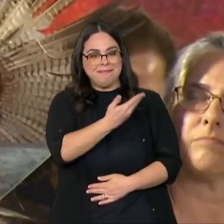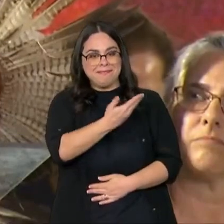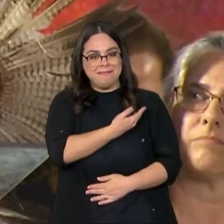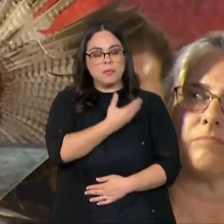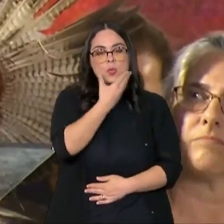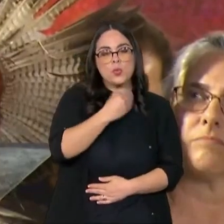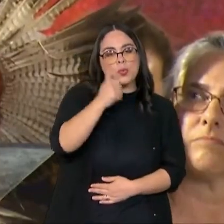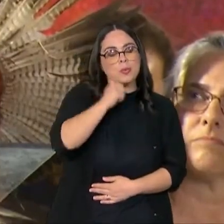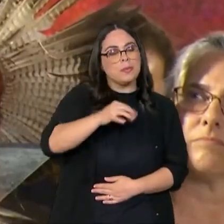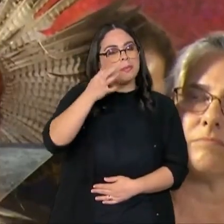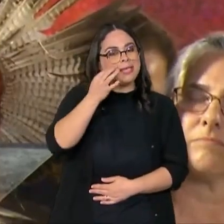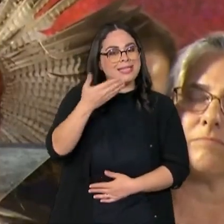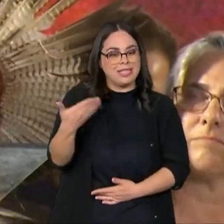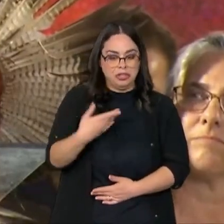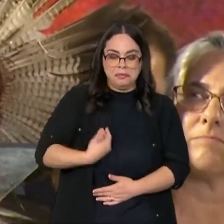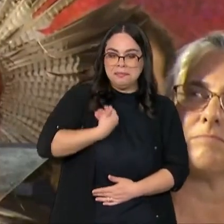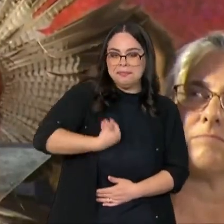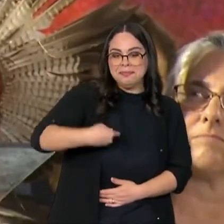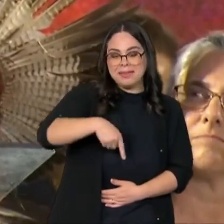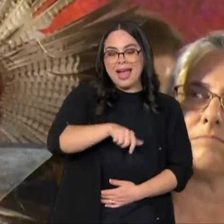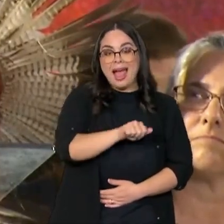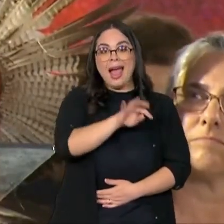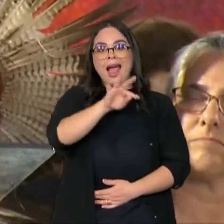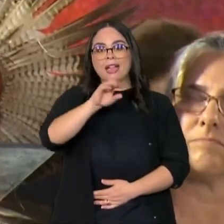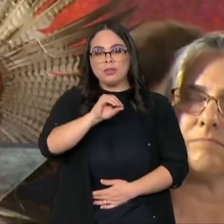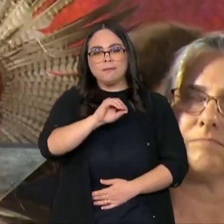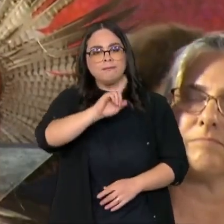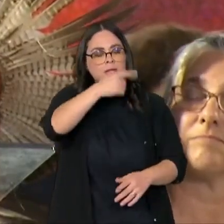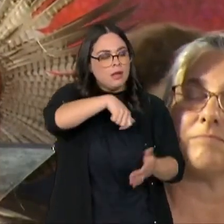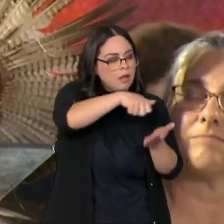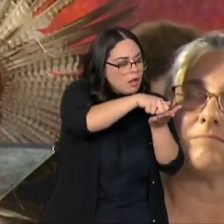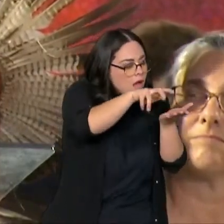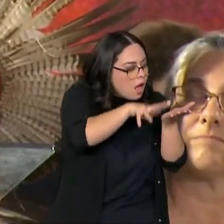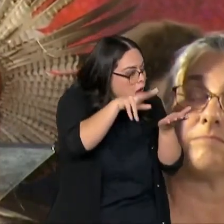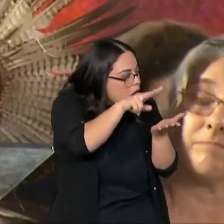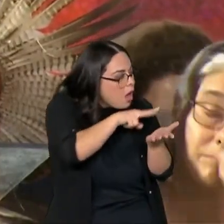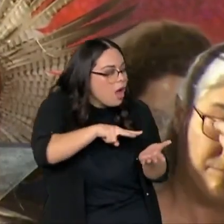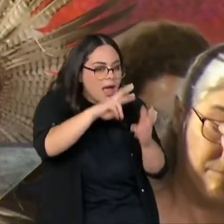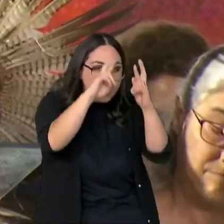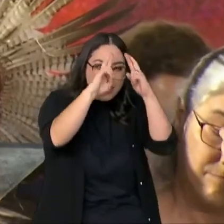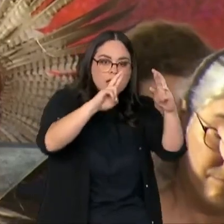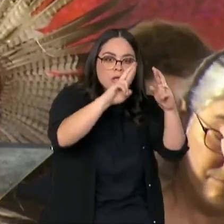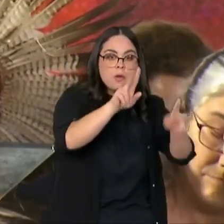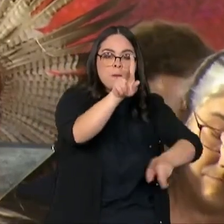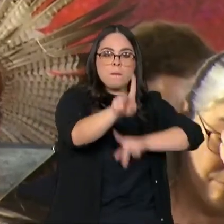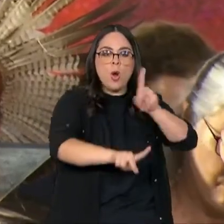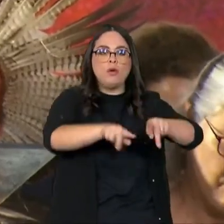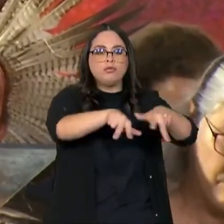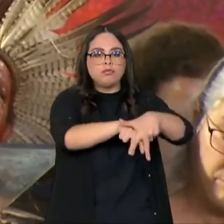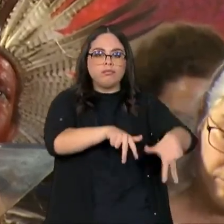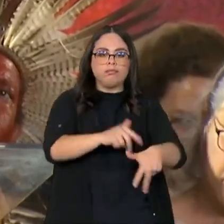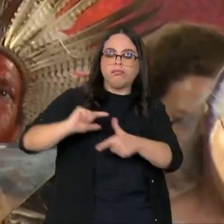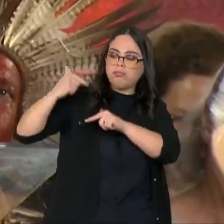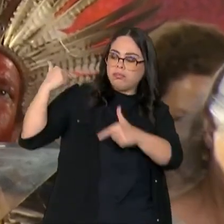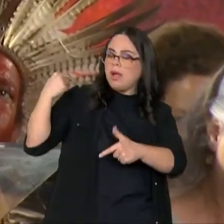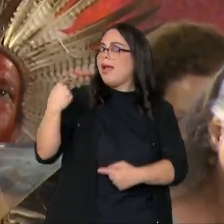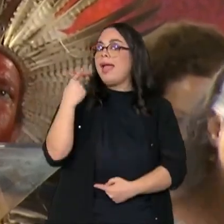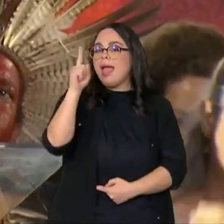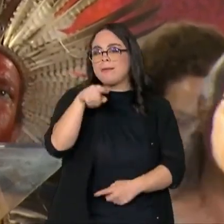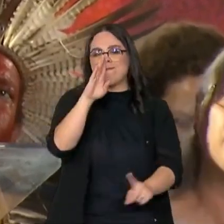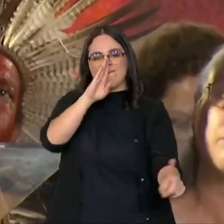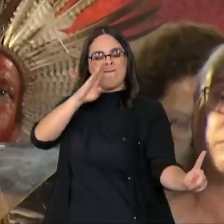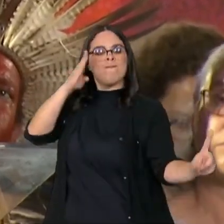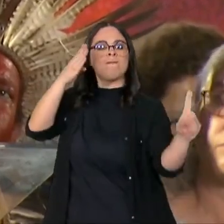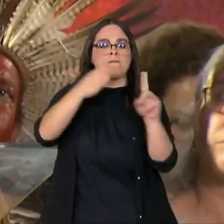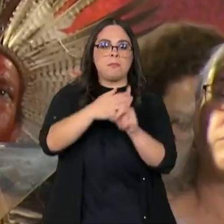amigos presentes nesse ato, o reconhecimento e o respeito aos direitos dos povos originários são prioridade